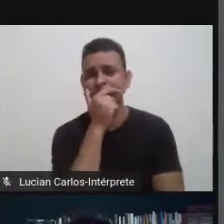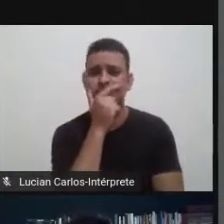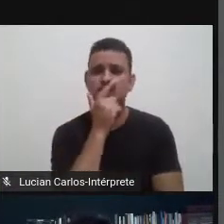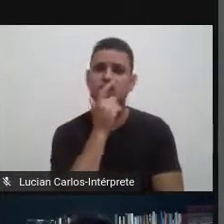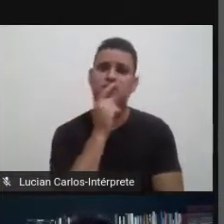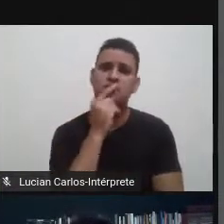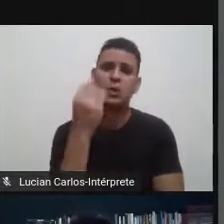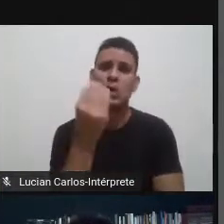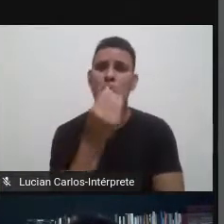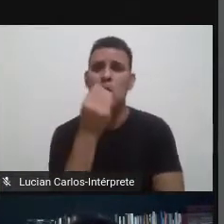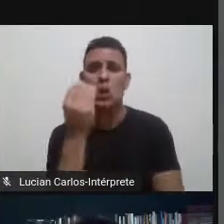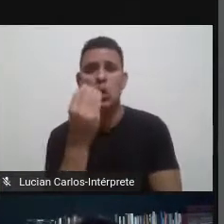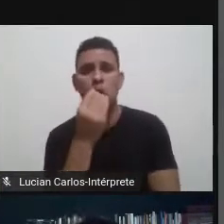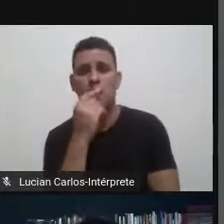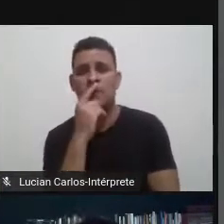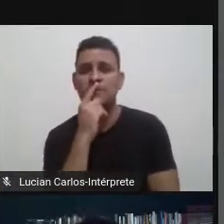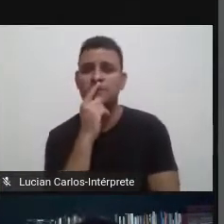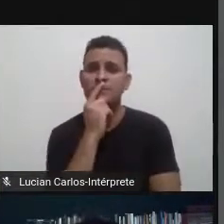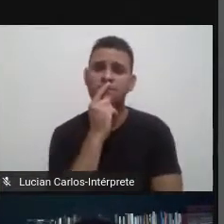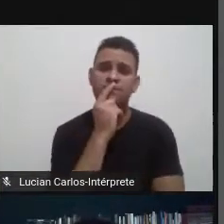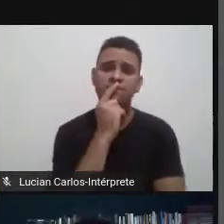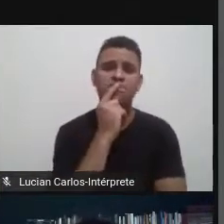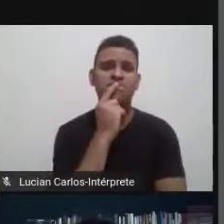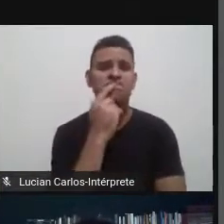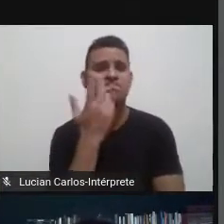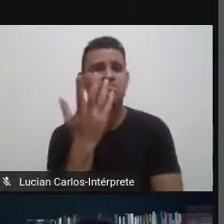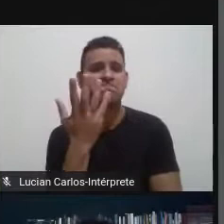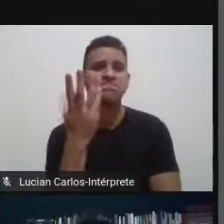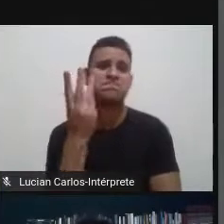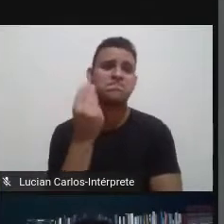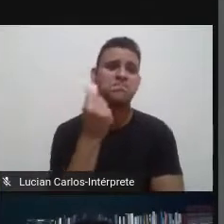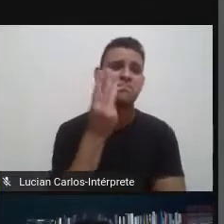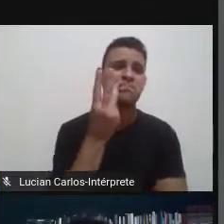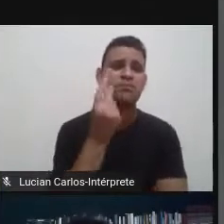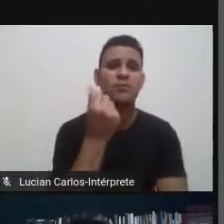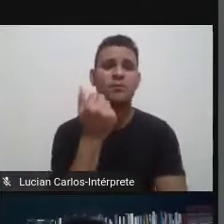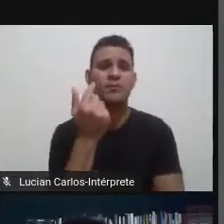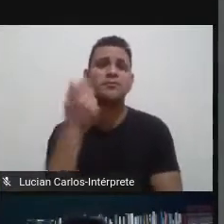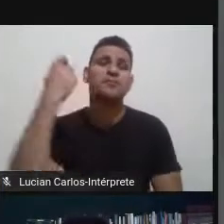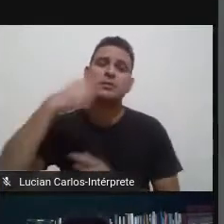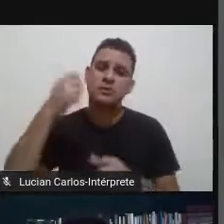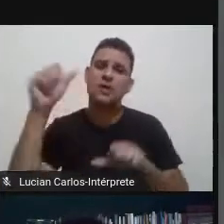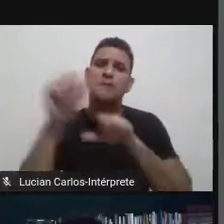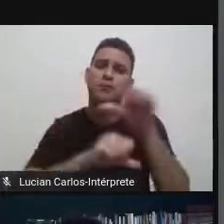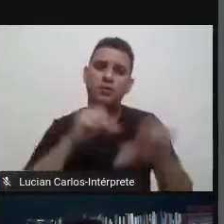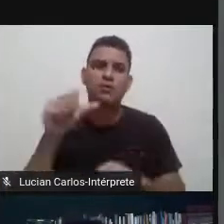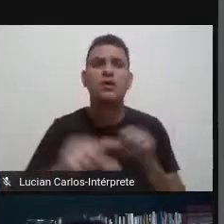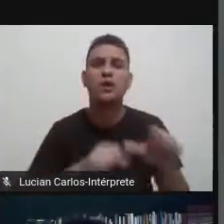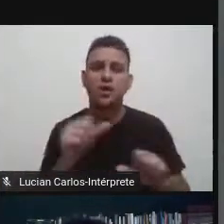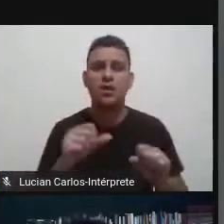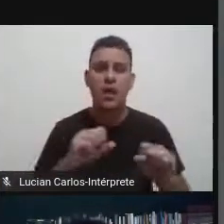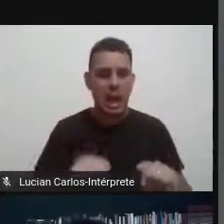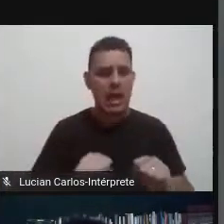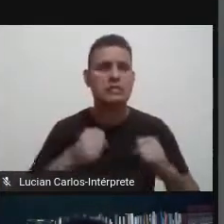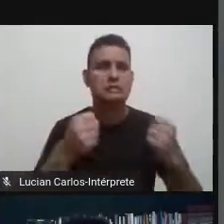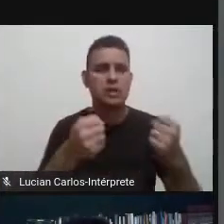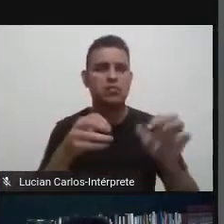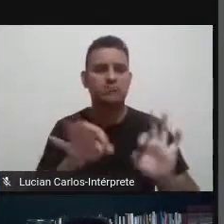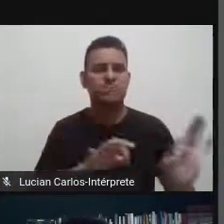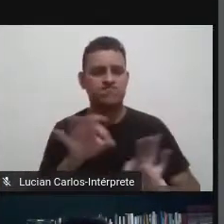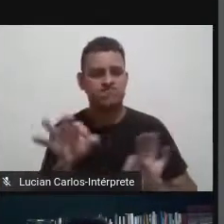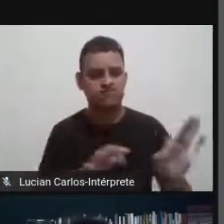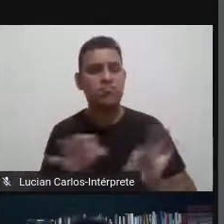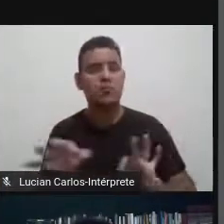conjuntamente, o diretor que acabou de falar disse sobre um realinhamento do plano de ação da escola, e nós fizemos isso também,